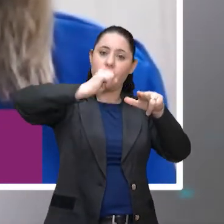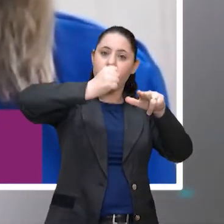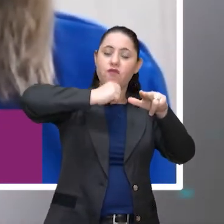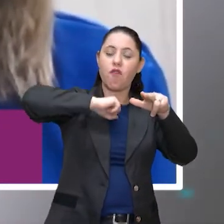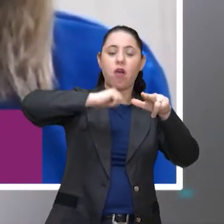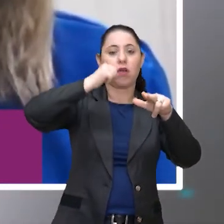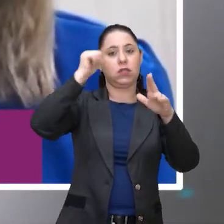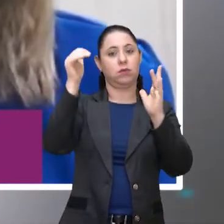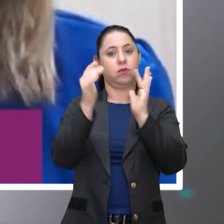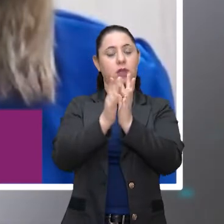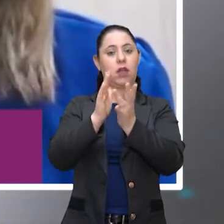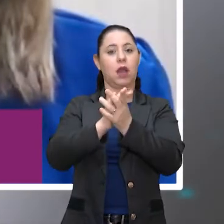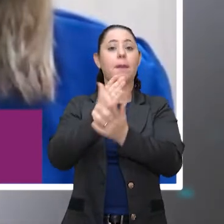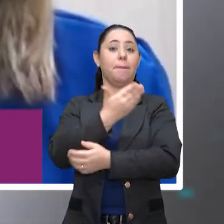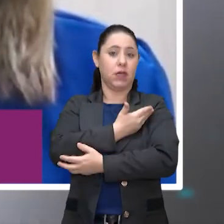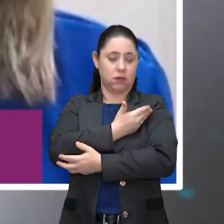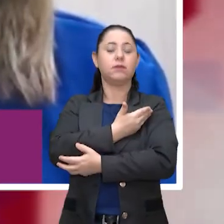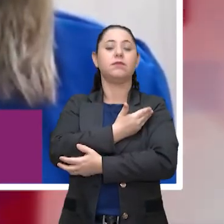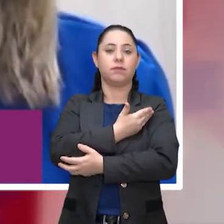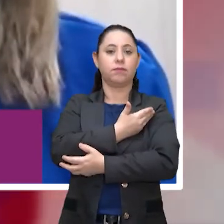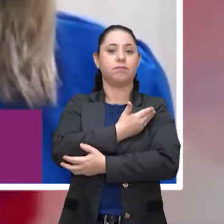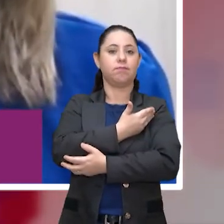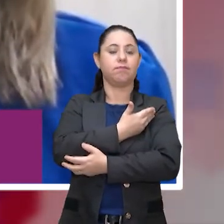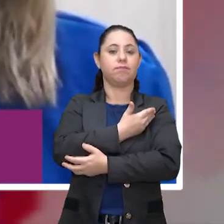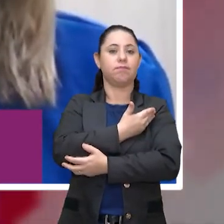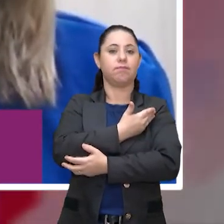avó, esposa, amiga,